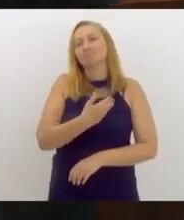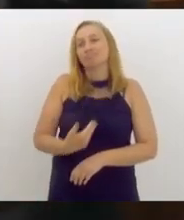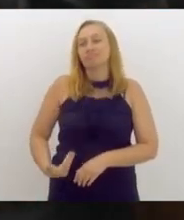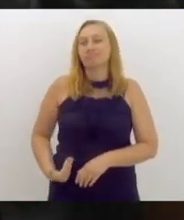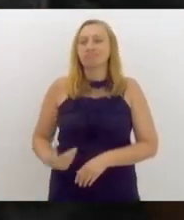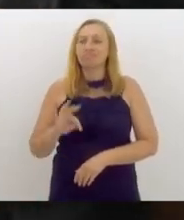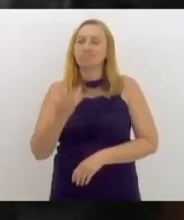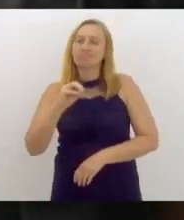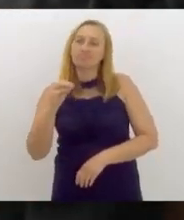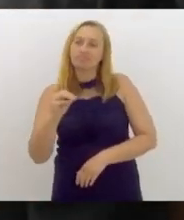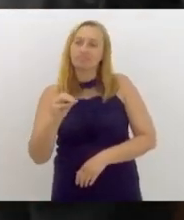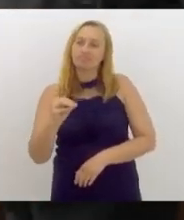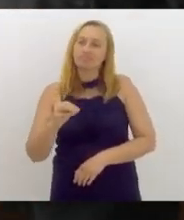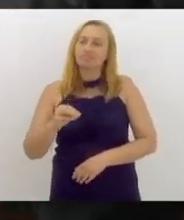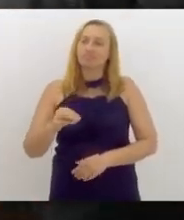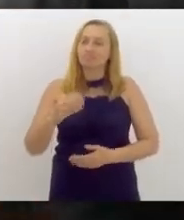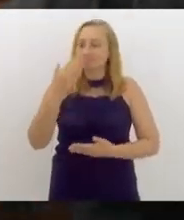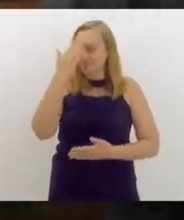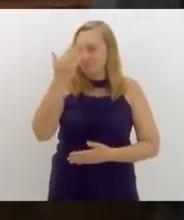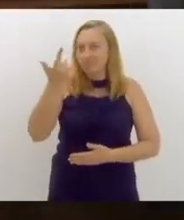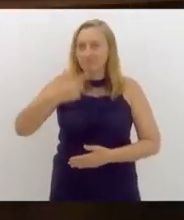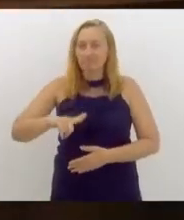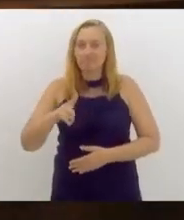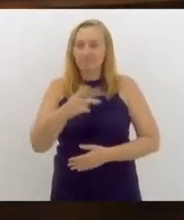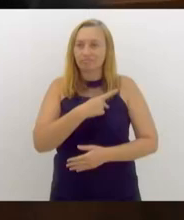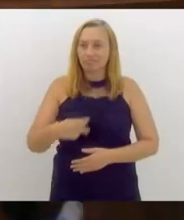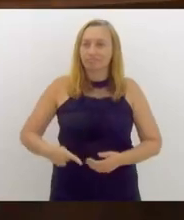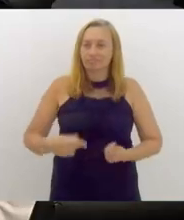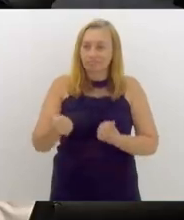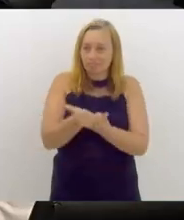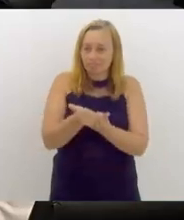boa para o Estado. Presidente, obrigado mais uma vez, estamos juntos.